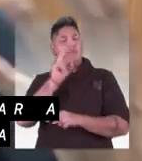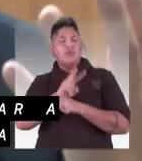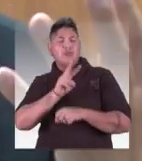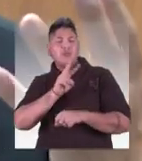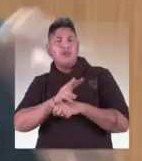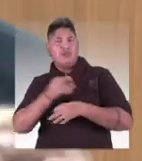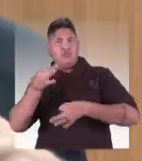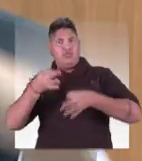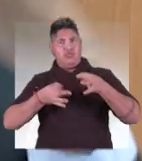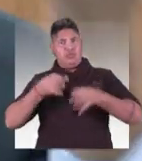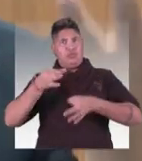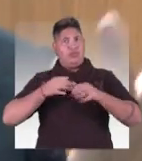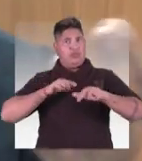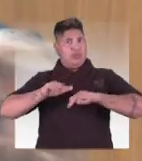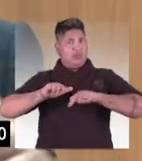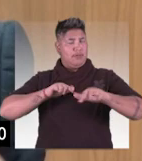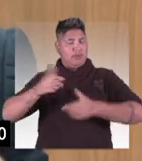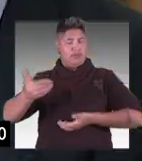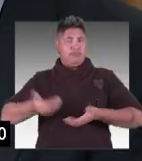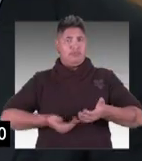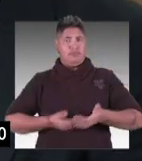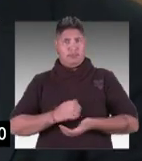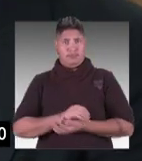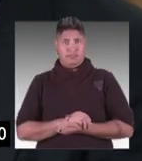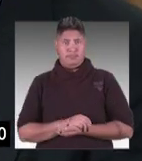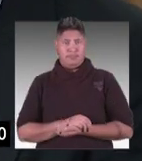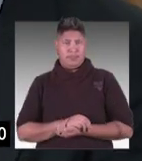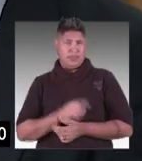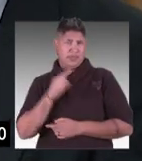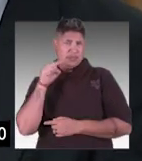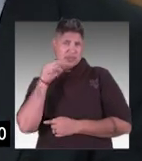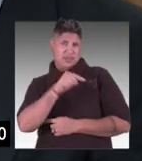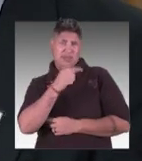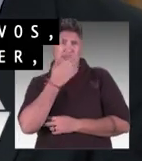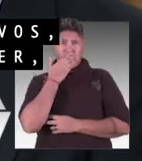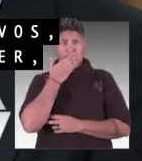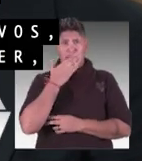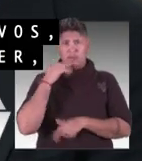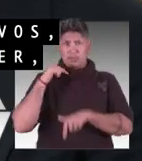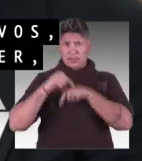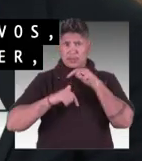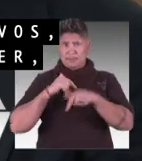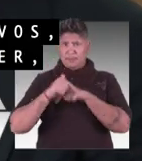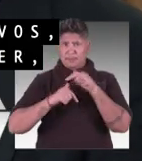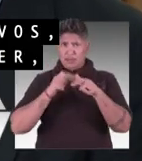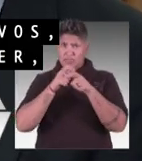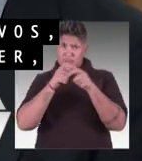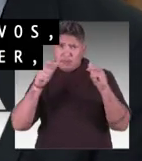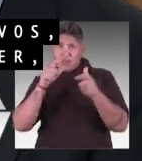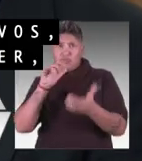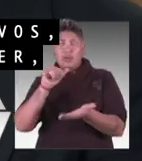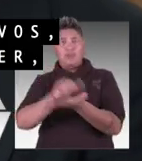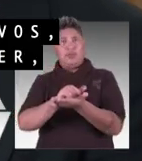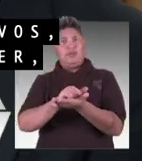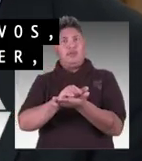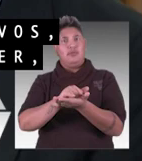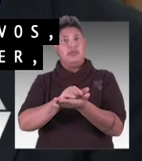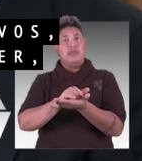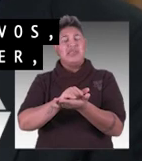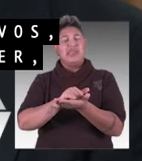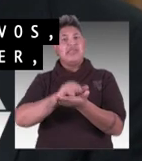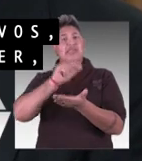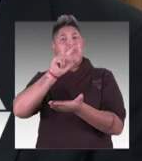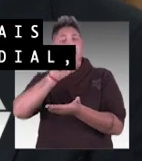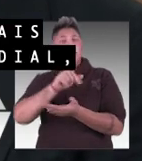proteção jurídica do trabalhador. Este tipo de trabalho prestado por meio de aplicativos, de que o caso